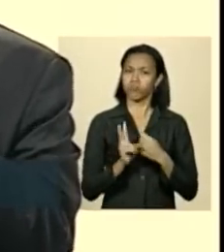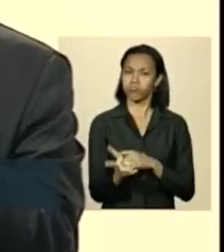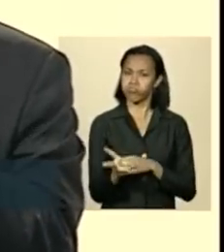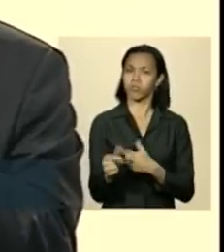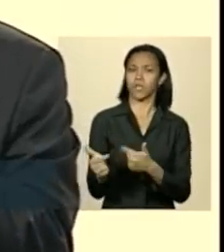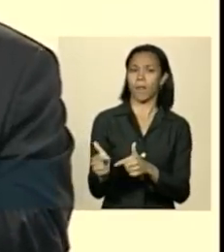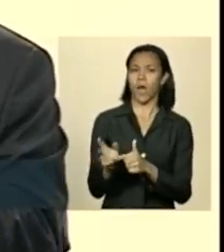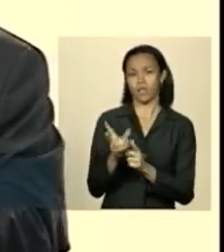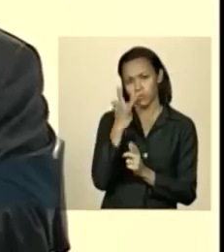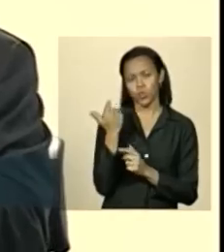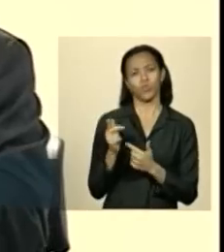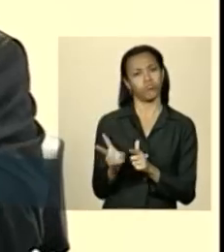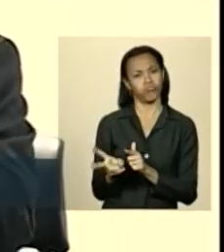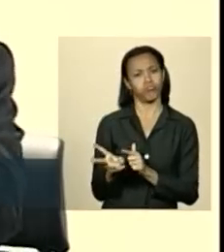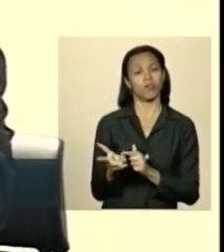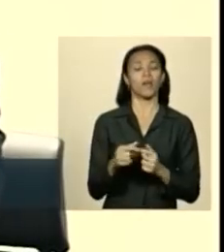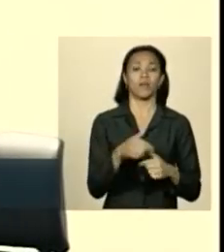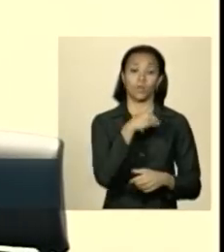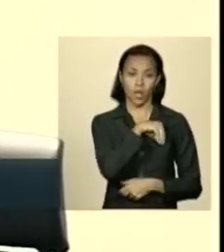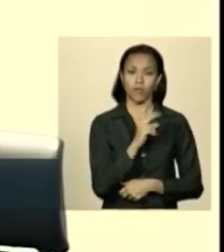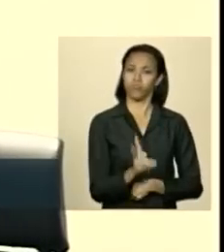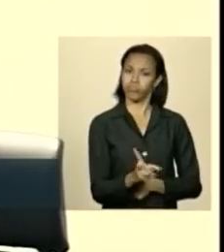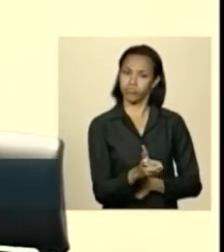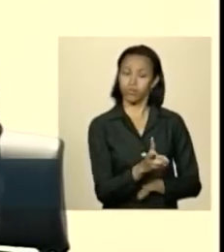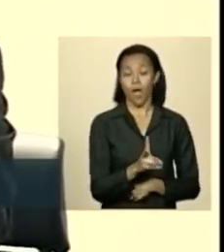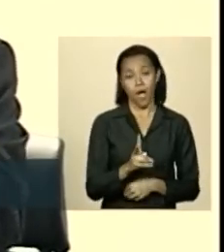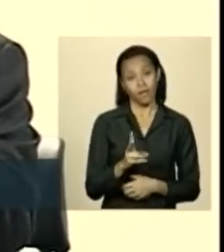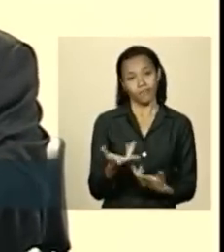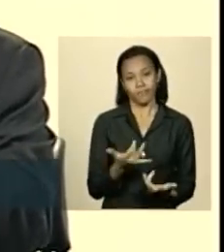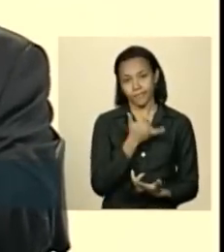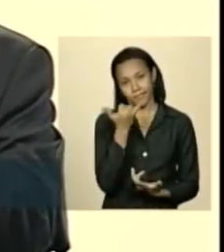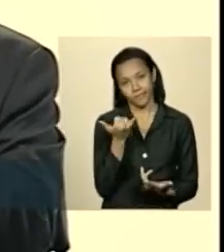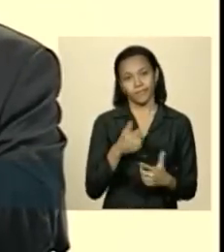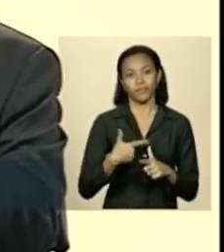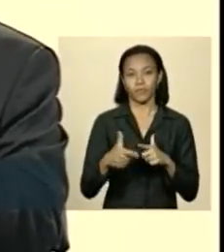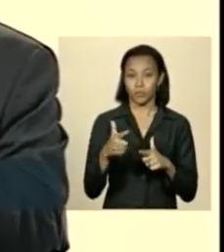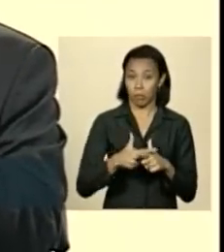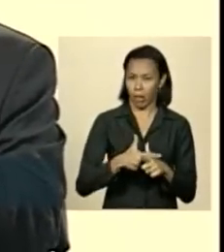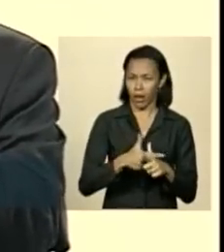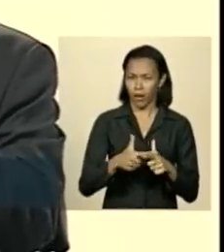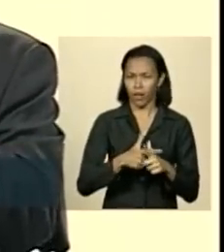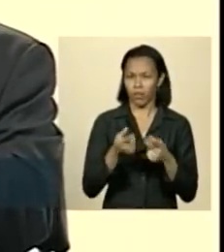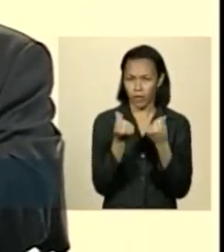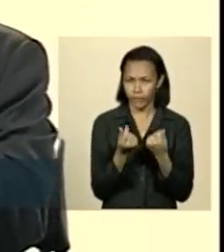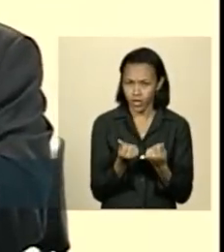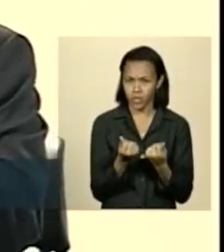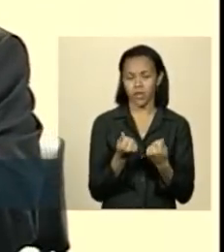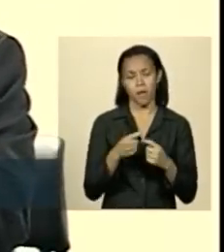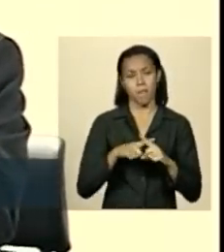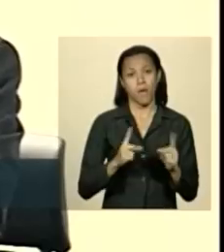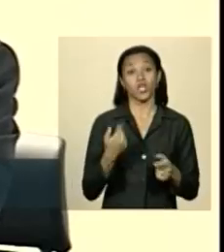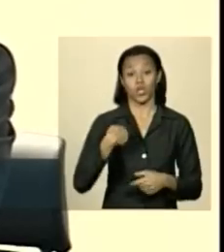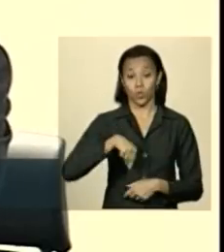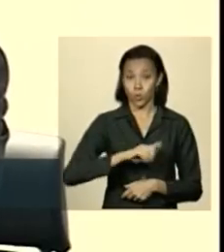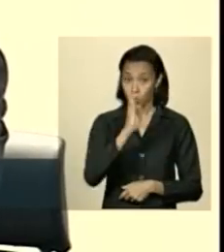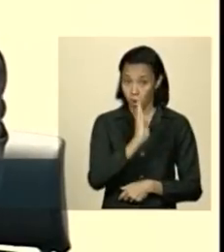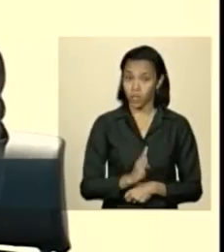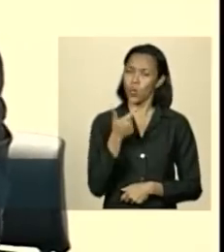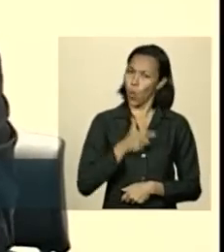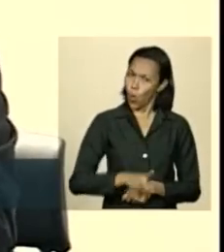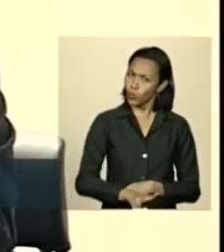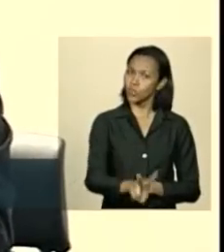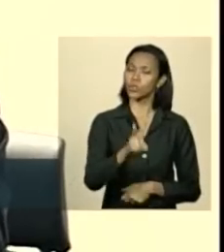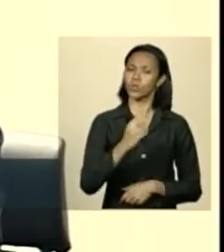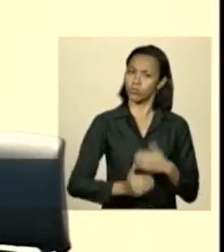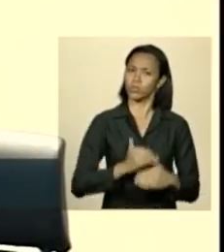Preserve a renda do nosso povo Apesar dessa crise nós poder podemos dizer que o nosso país continua num processo de crescimento